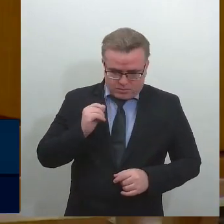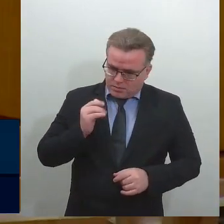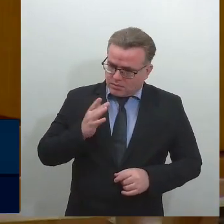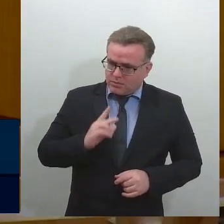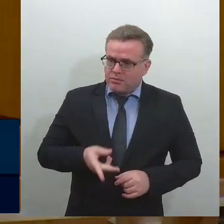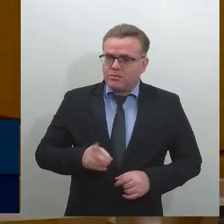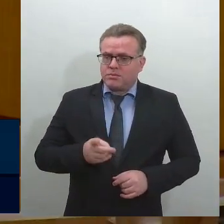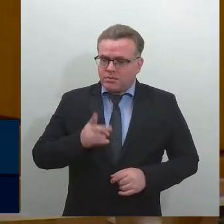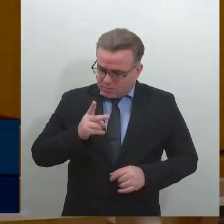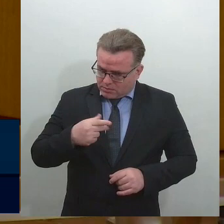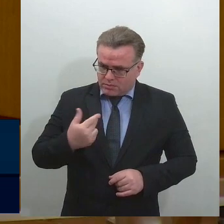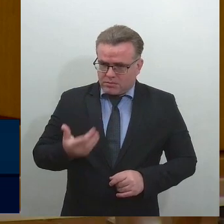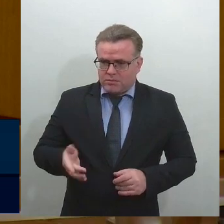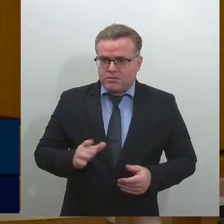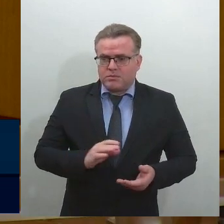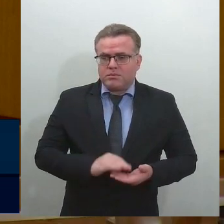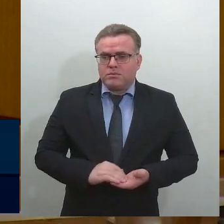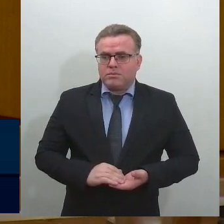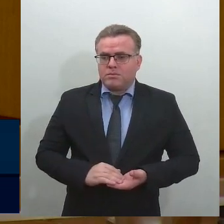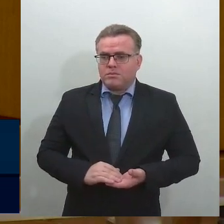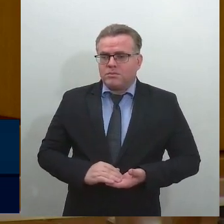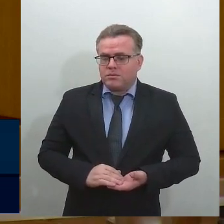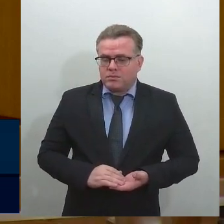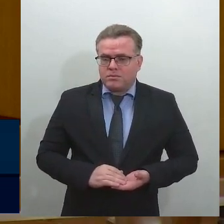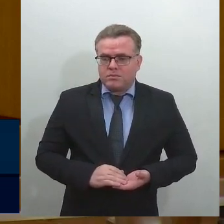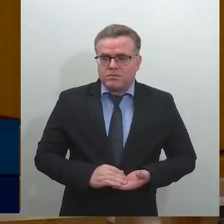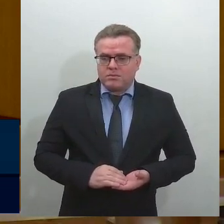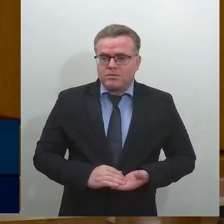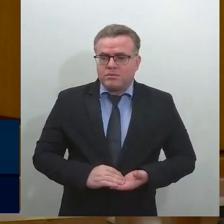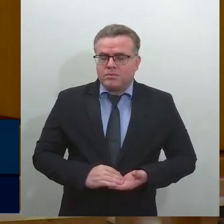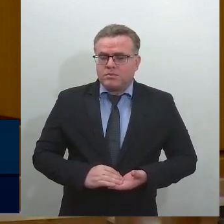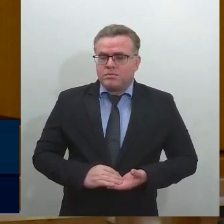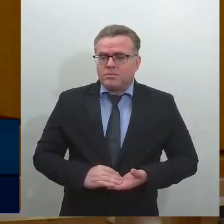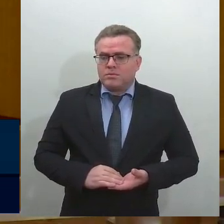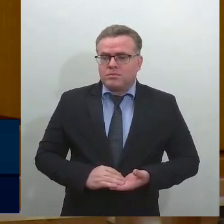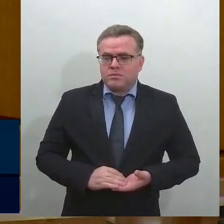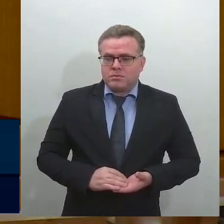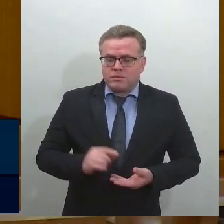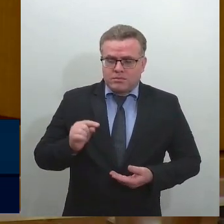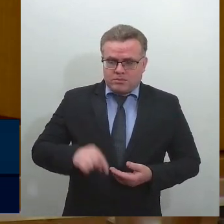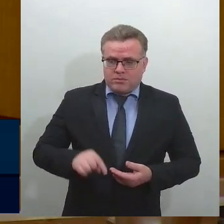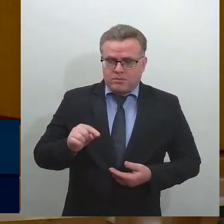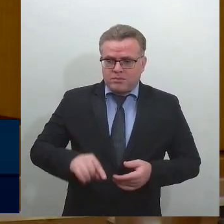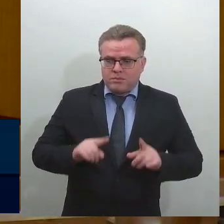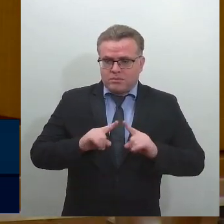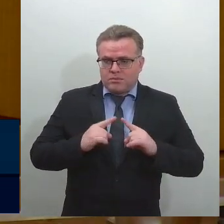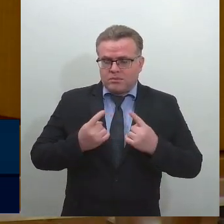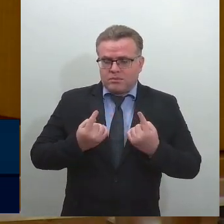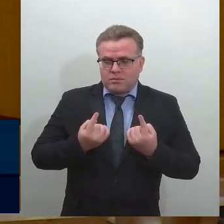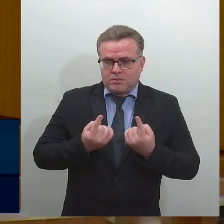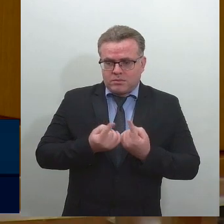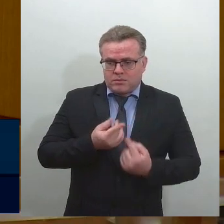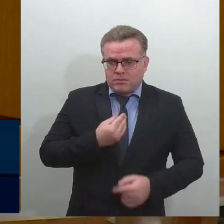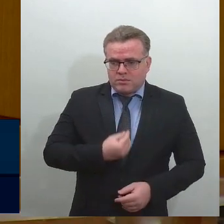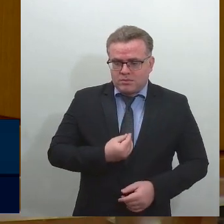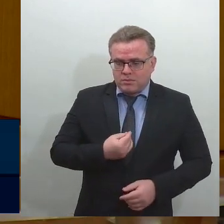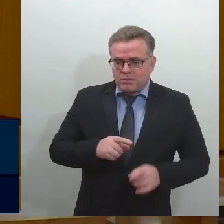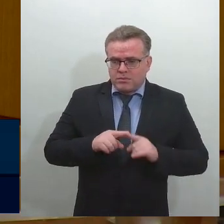a cobertura desta sessão, servidores desta casa.